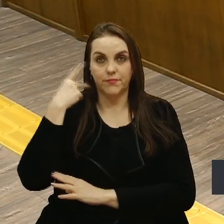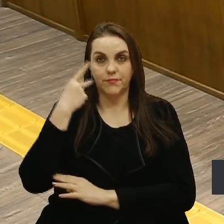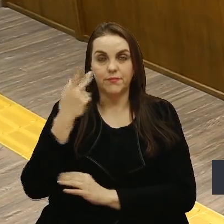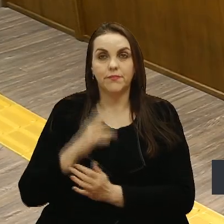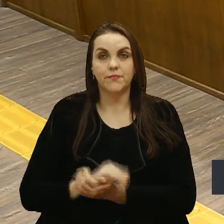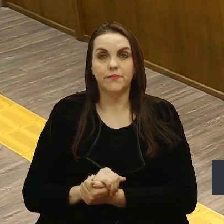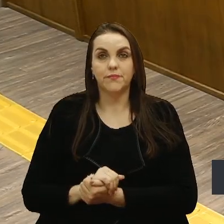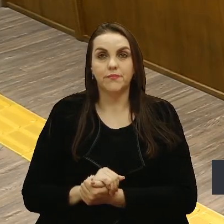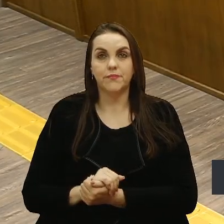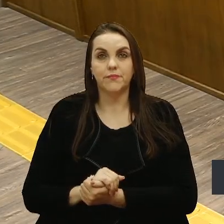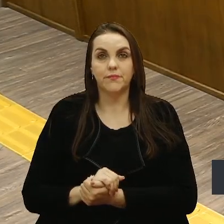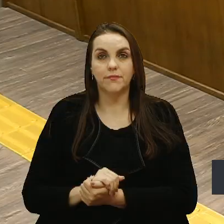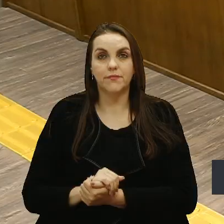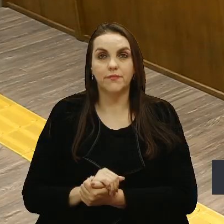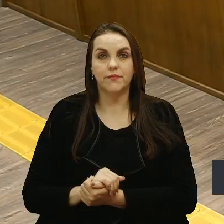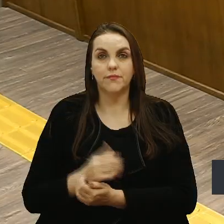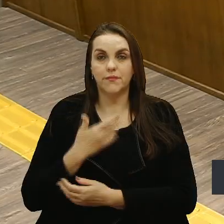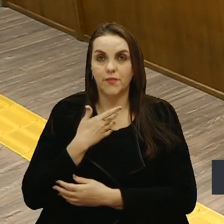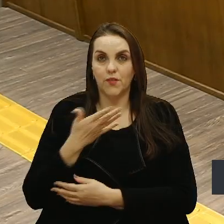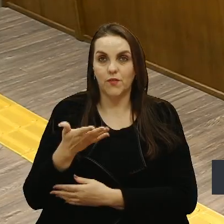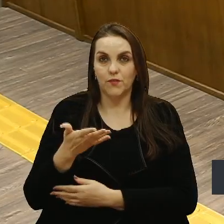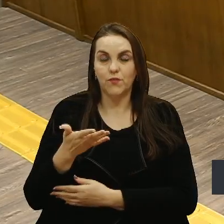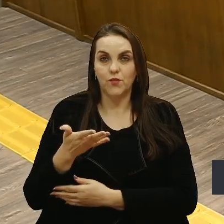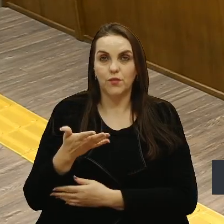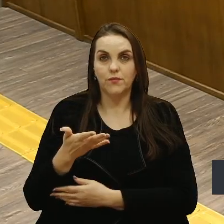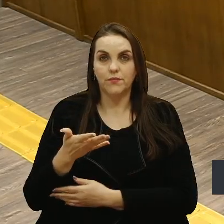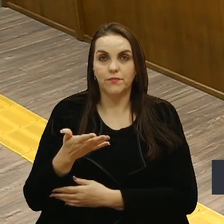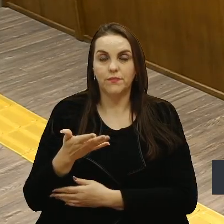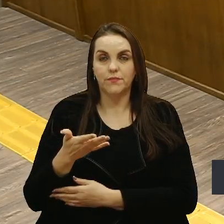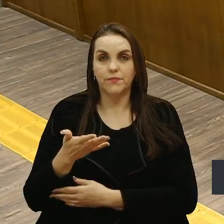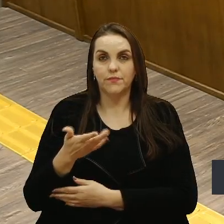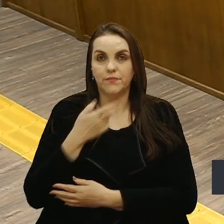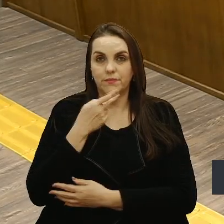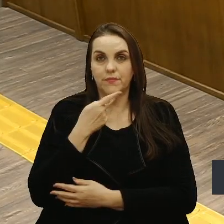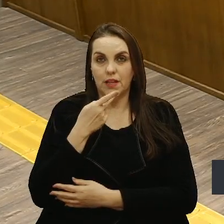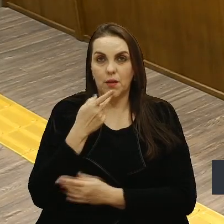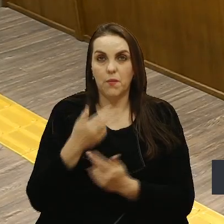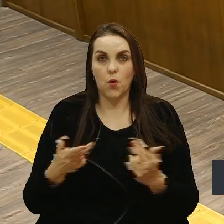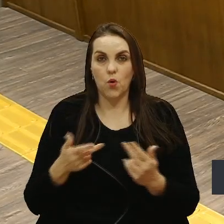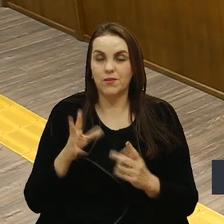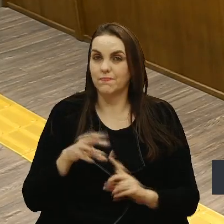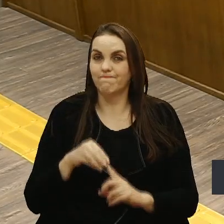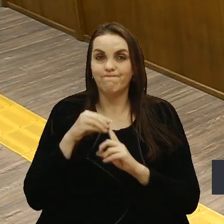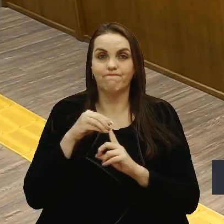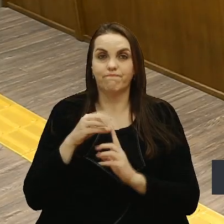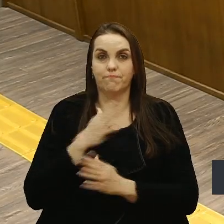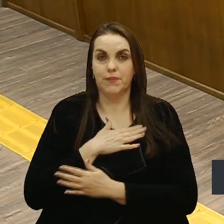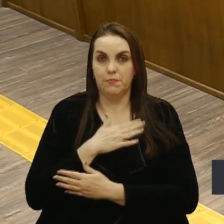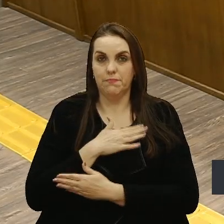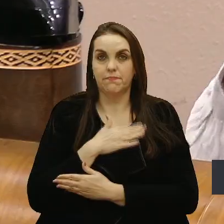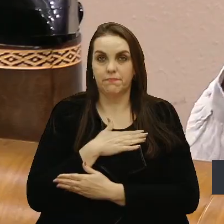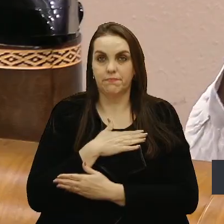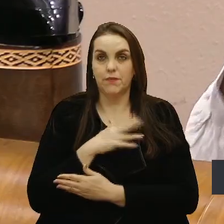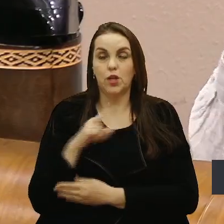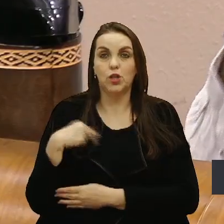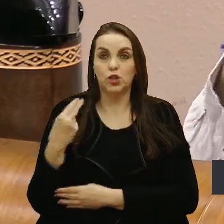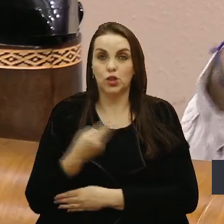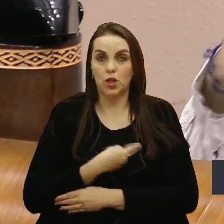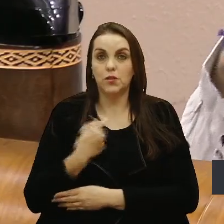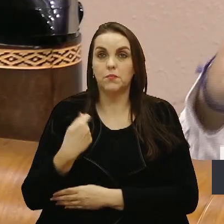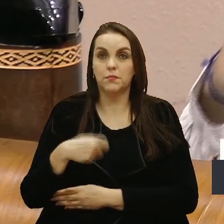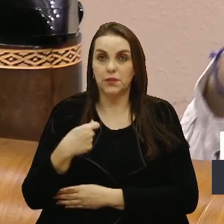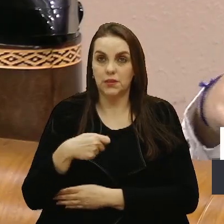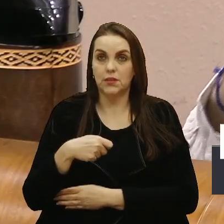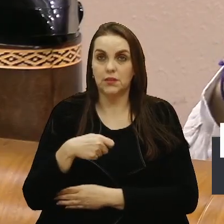escutá-lo, e eu vou utilizar um minuto porque, para mim, uma coisa é essencial. Nós precisamos ter